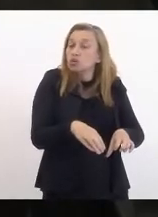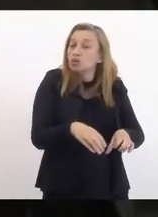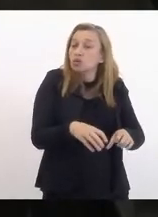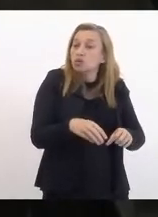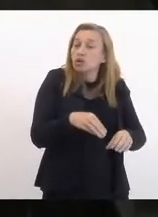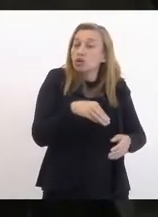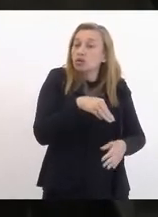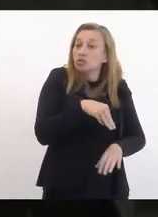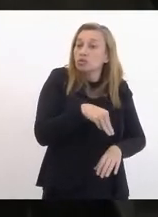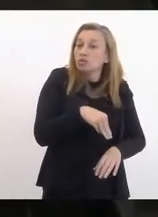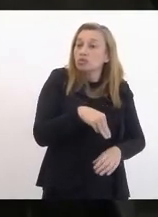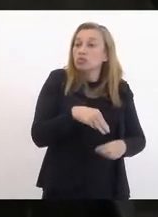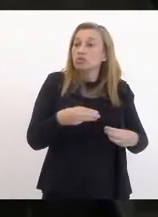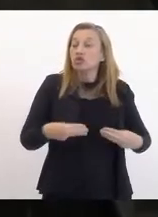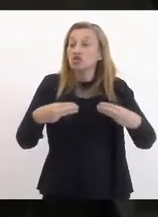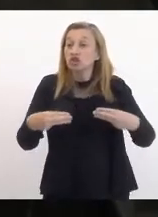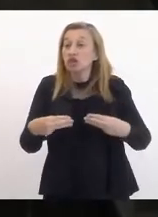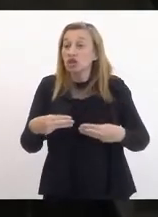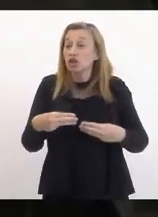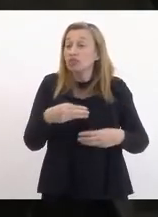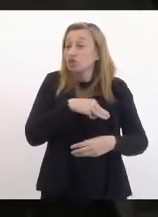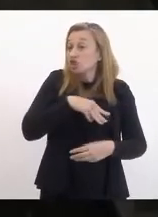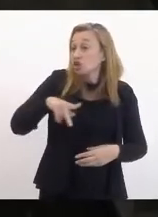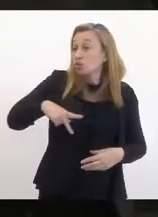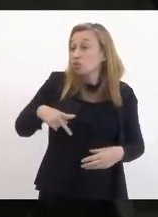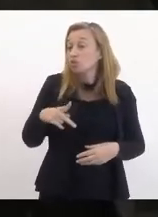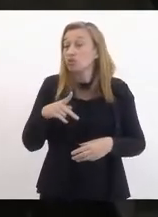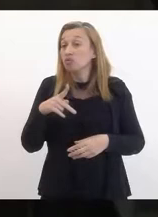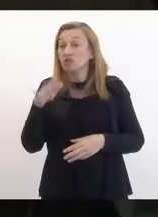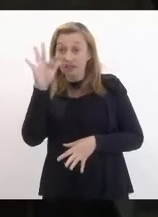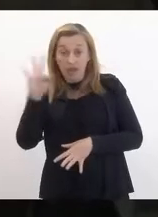Ministério Público Federal. Poderia ser o